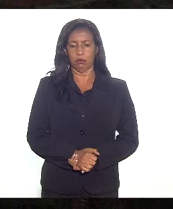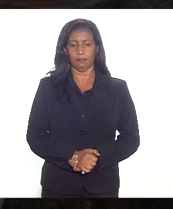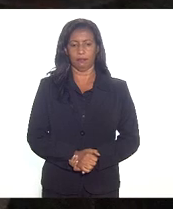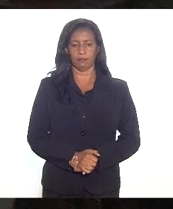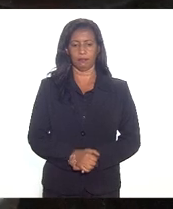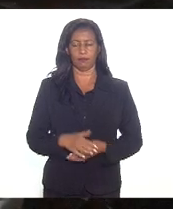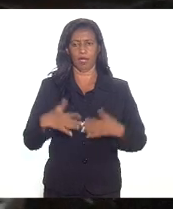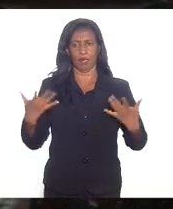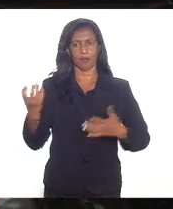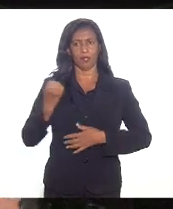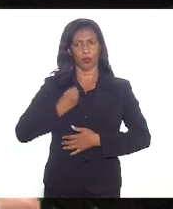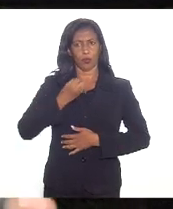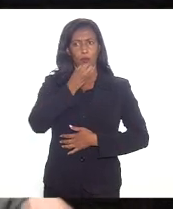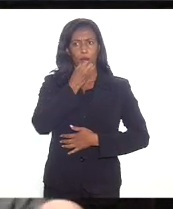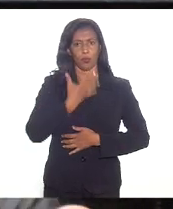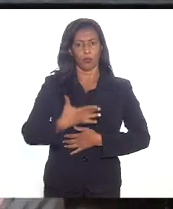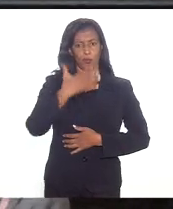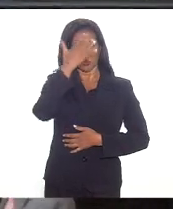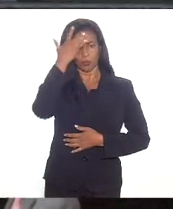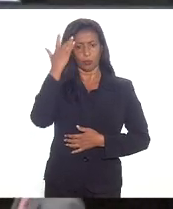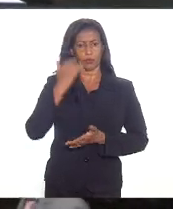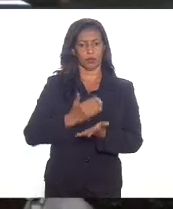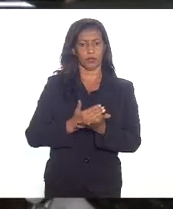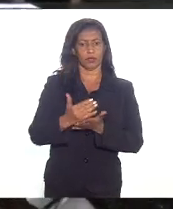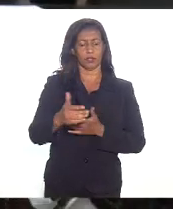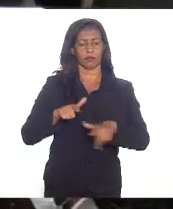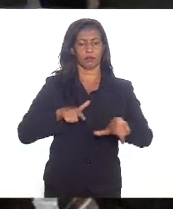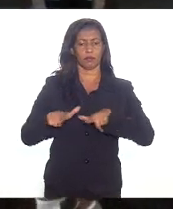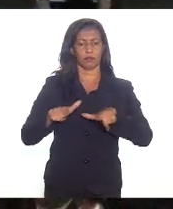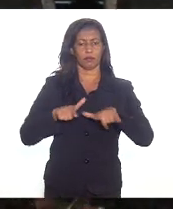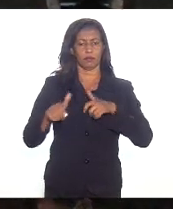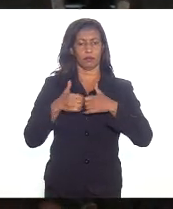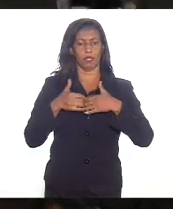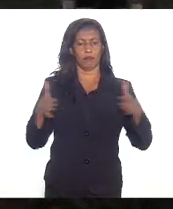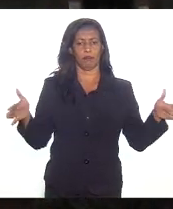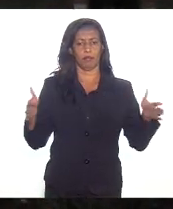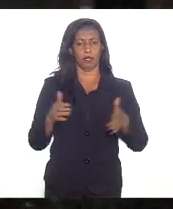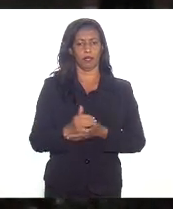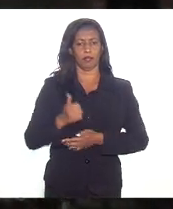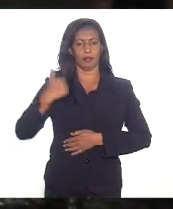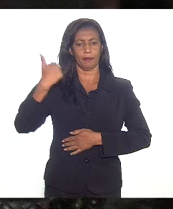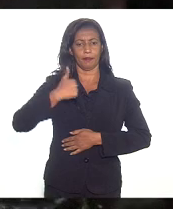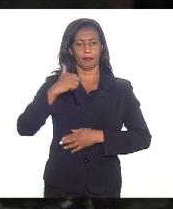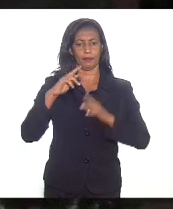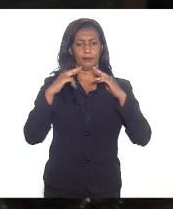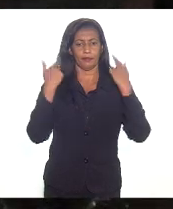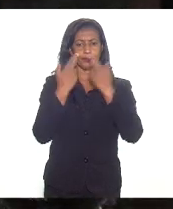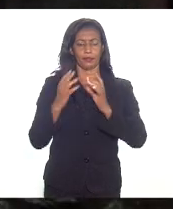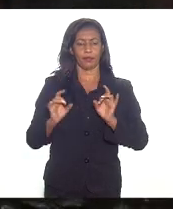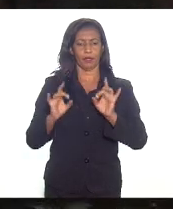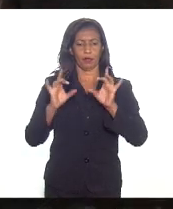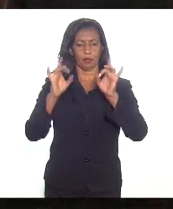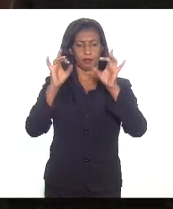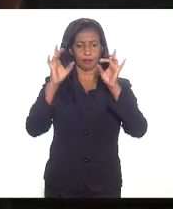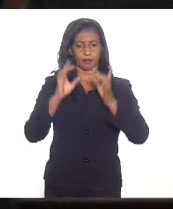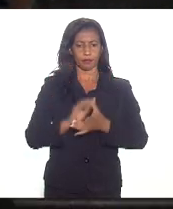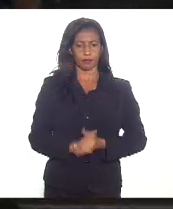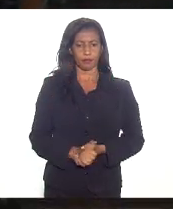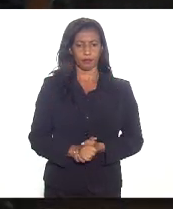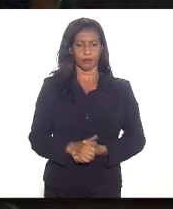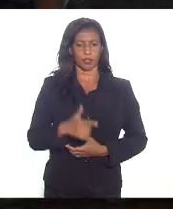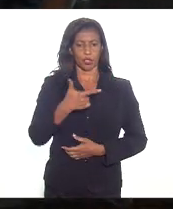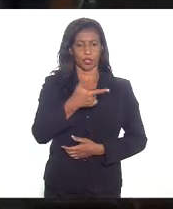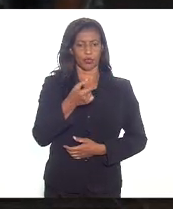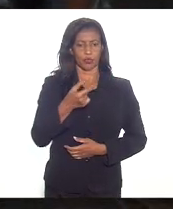Havendo o número legal e sob a proteção de Deus, iniciamos os nossos trabalhos. Está aberta a primeira sessão extraordinária do dia 29 de abril